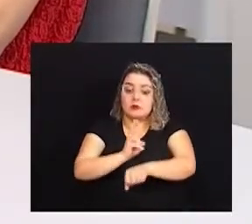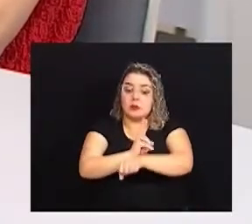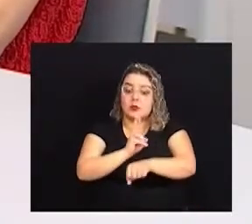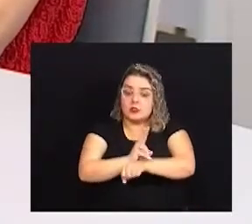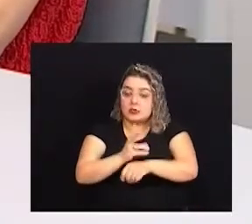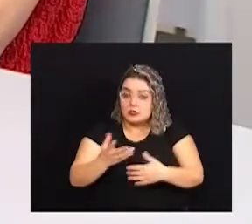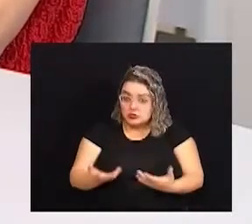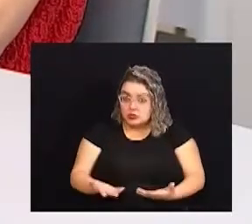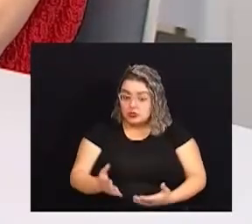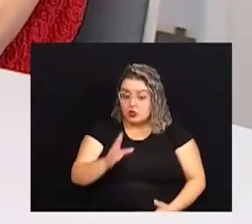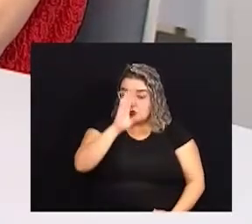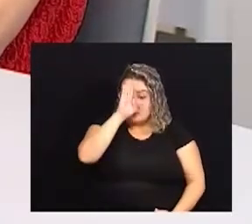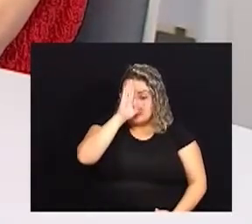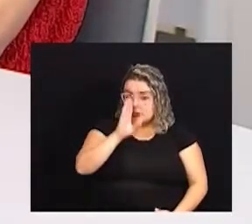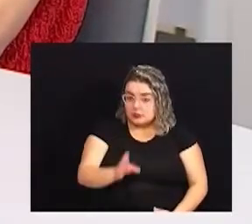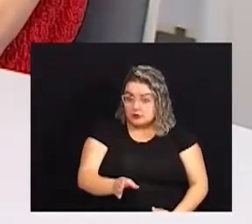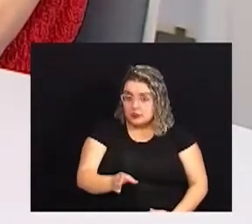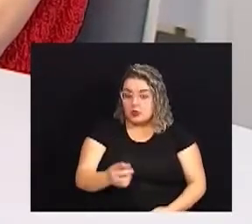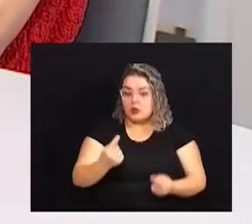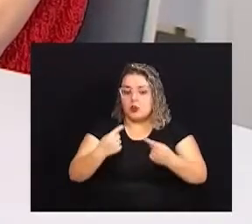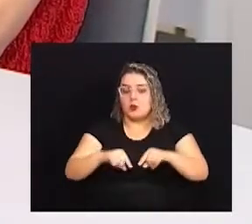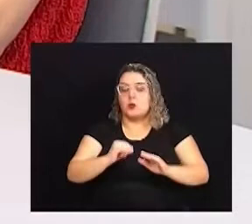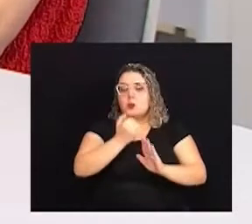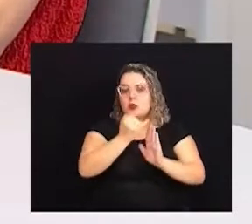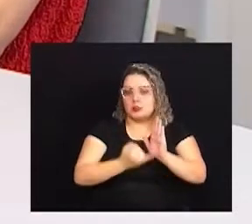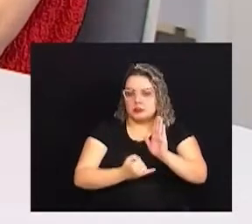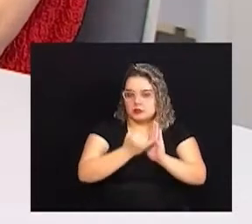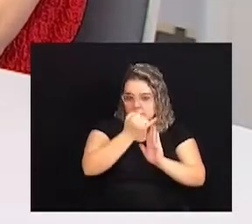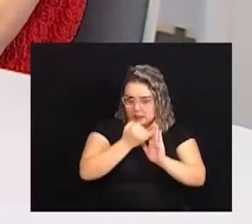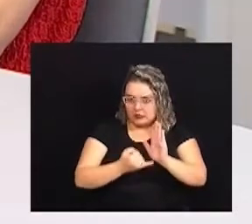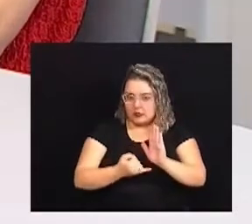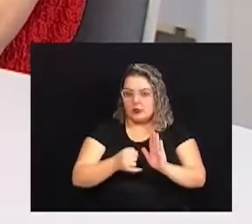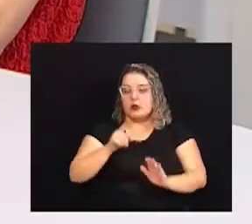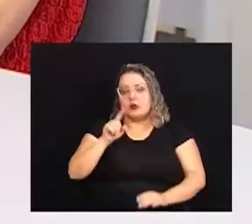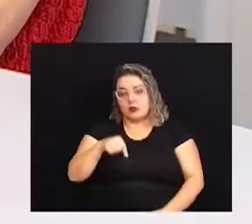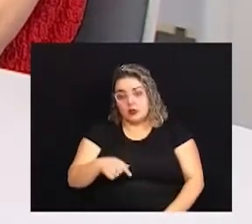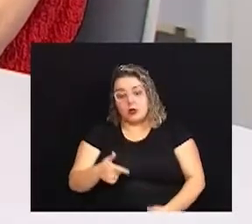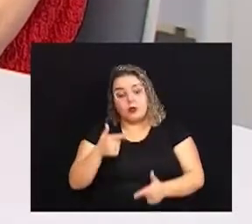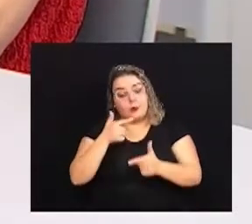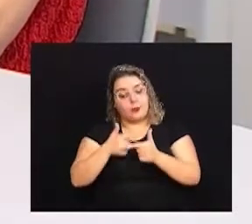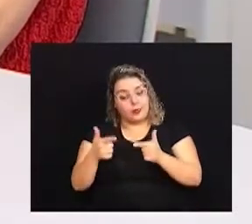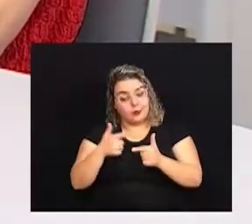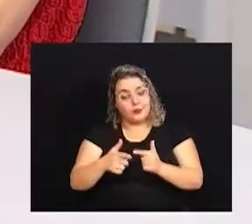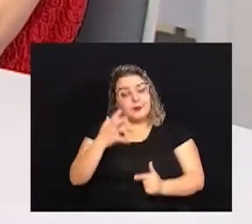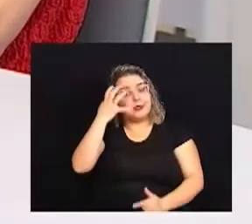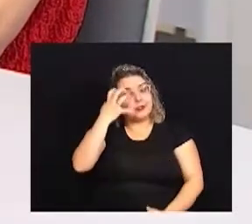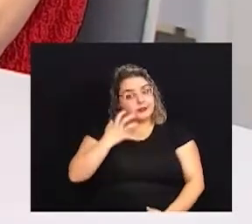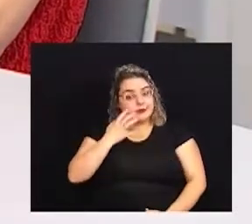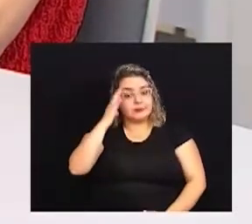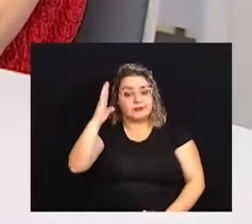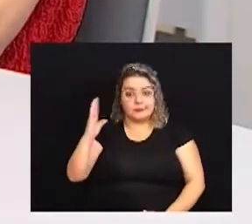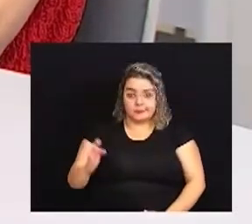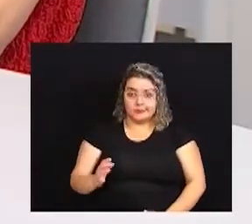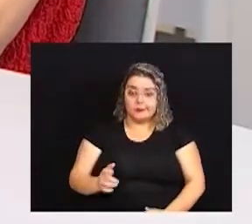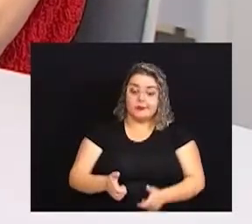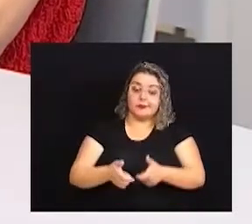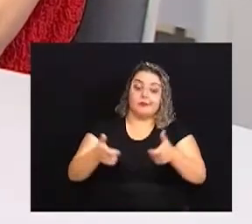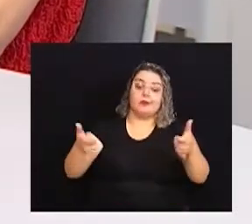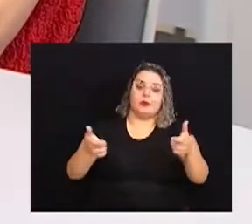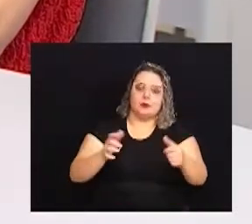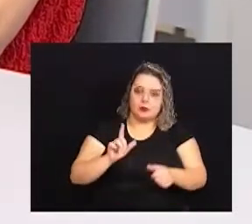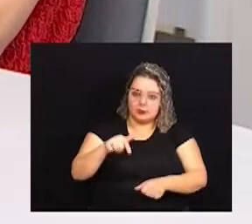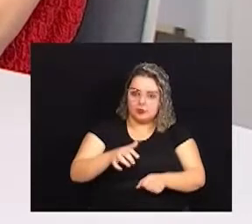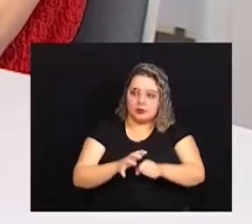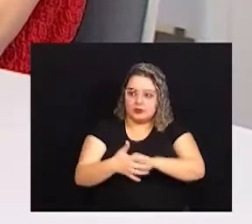tempo protegido, principalmente contra a inflação, que é um problema muito sério no Brasil. Isso se agravou um pouco agora